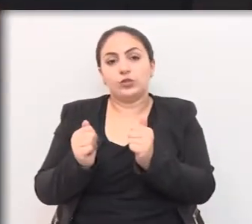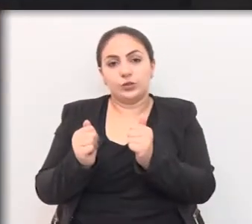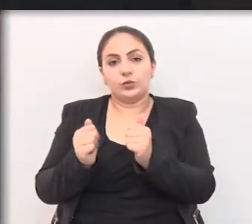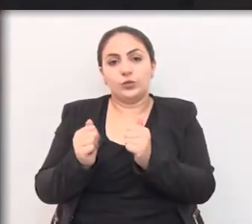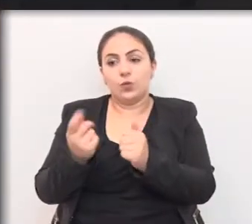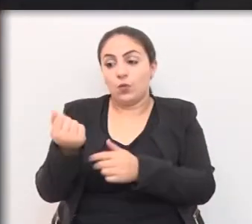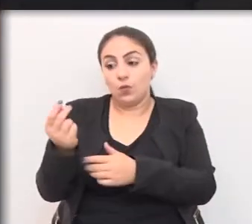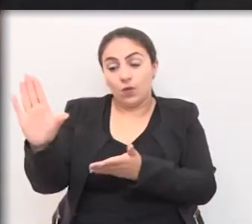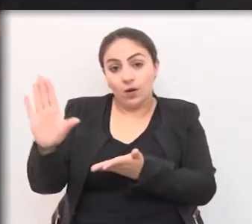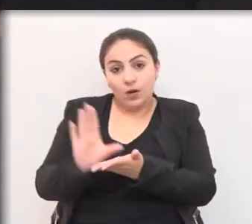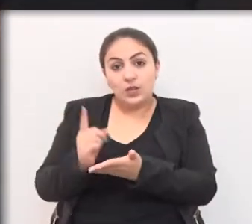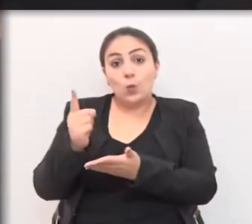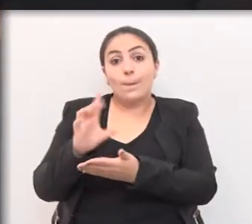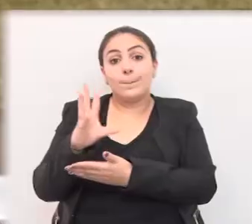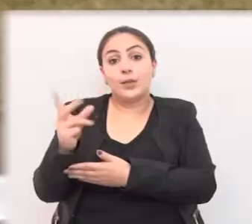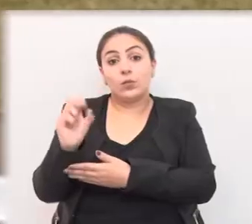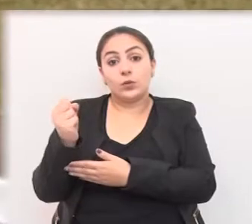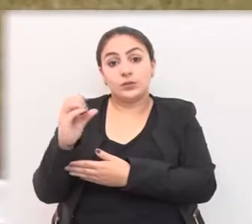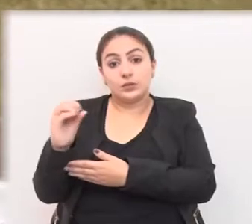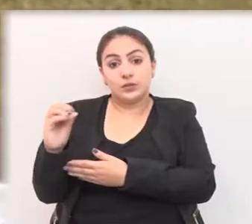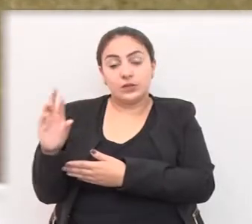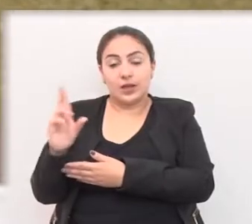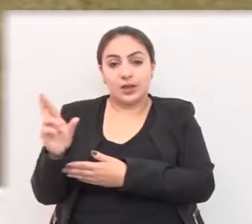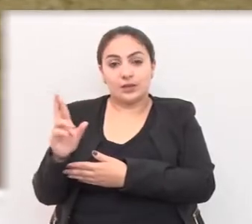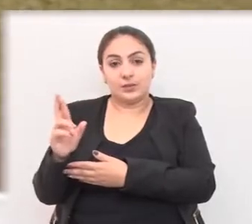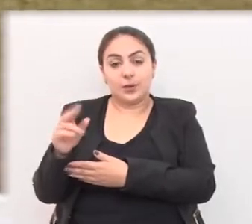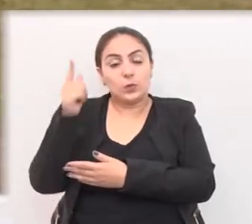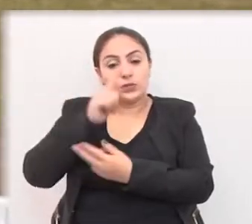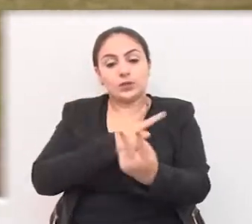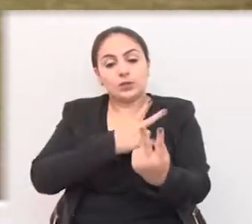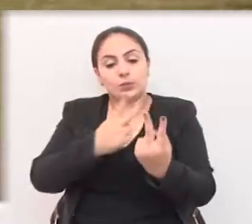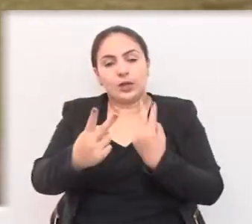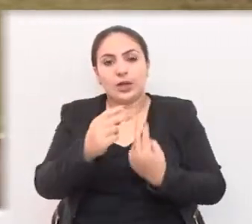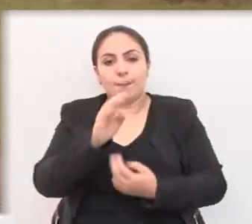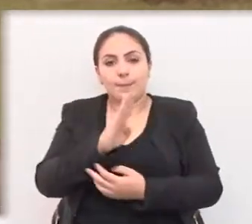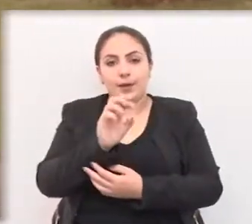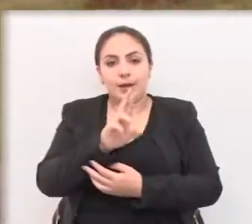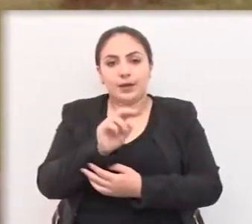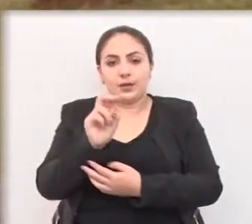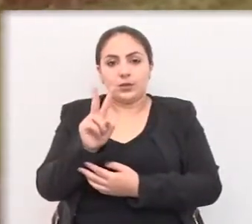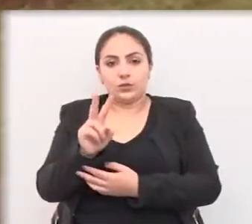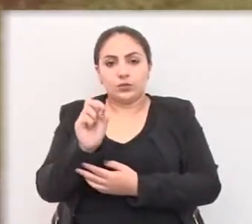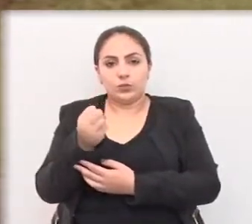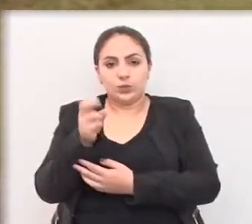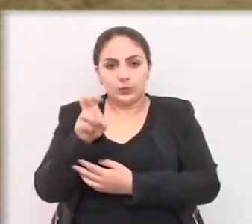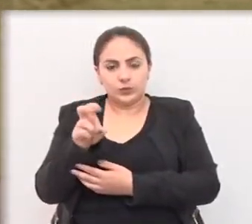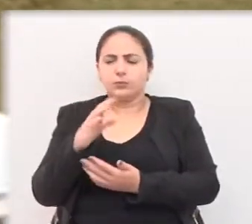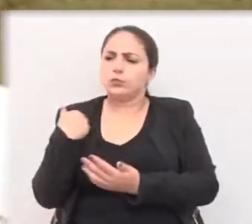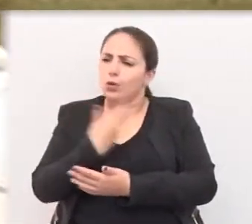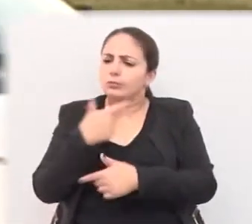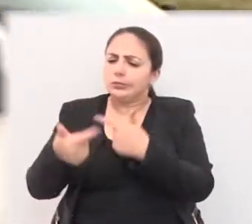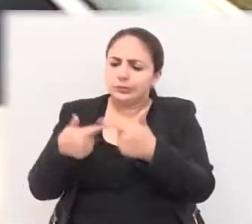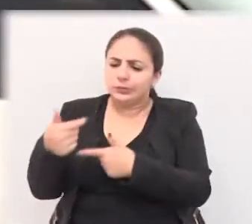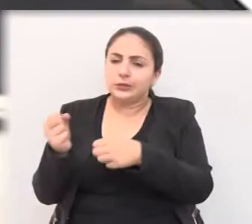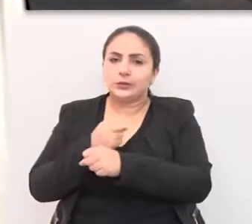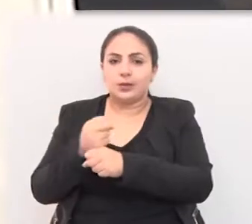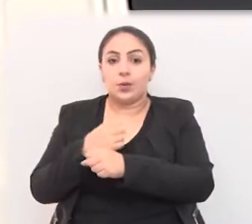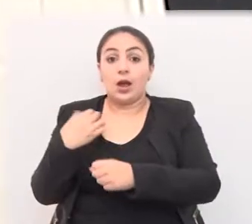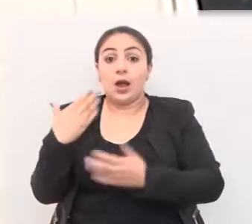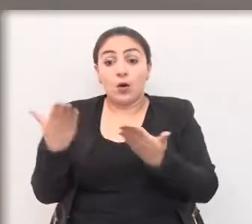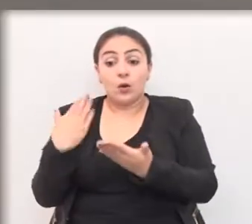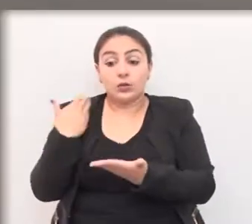realmente o valor de R$ 1.800.000 para a duplicação da 285. A Câmara de Vereadores, no seu conjunto, vem trabalhando esse tema há muito tempo e agora,